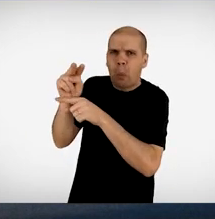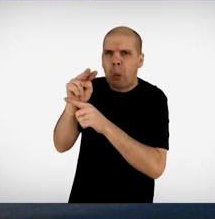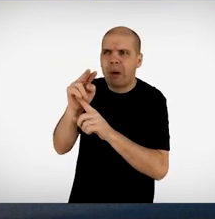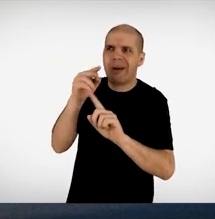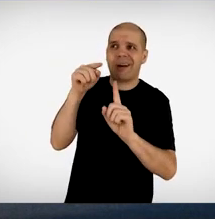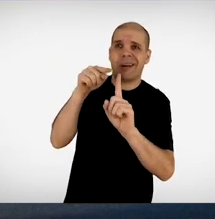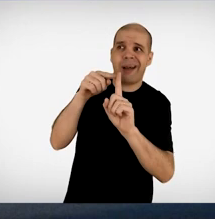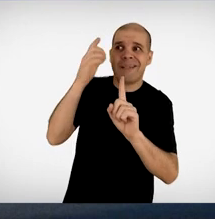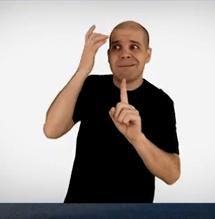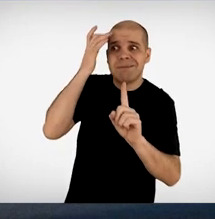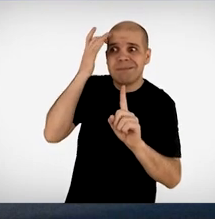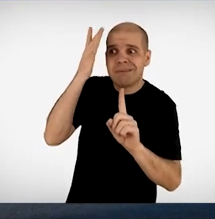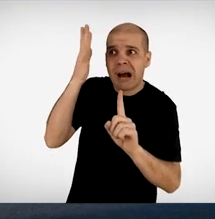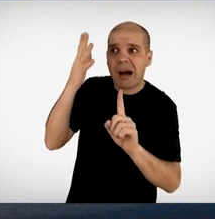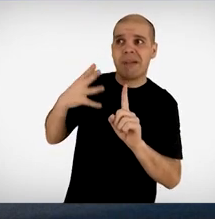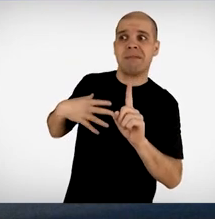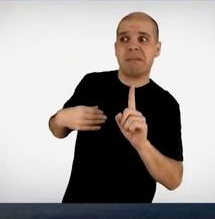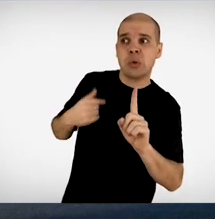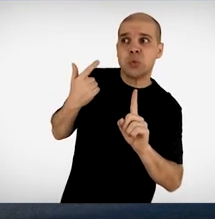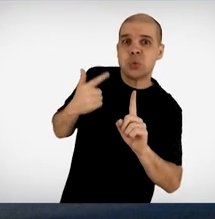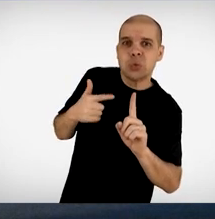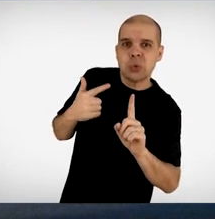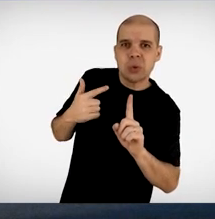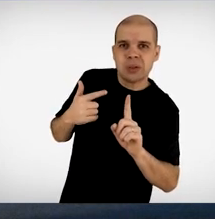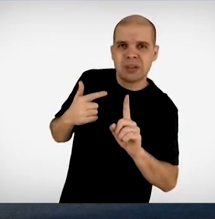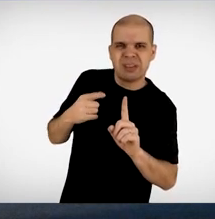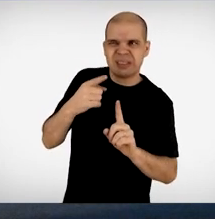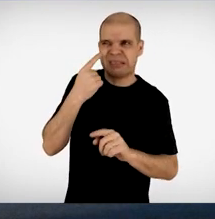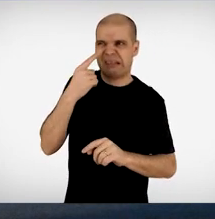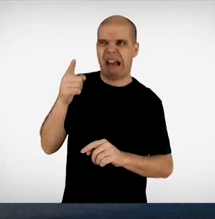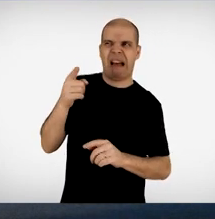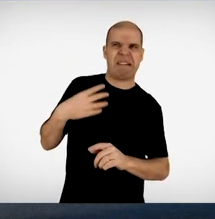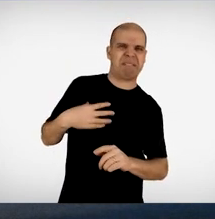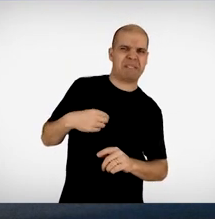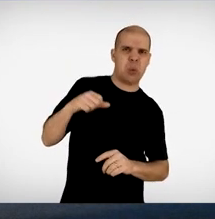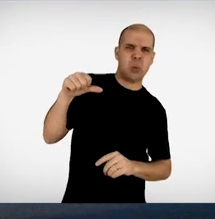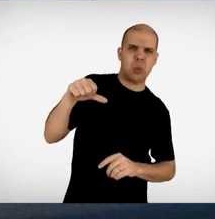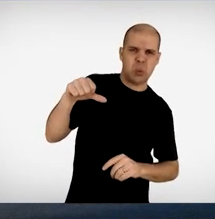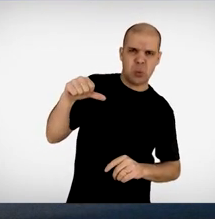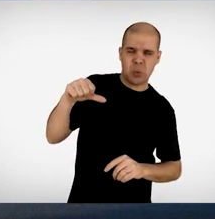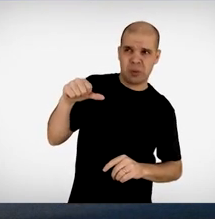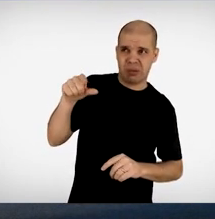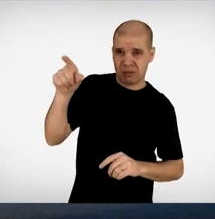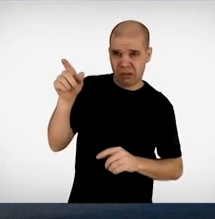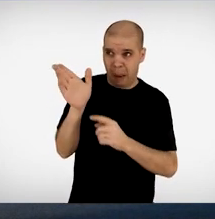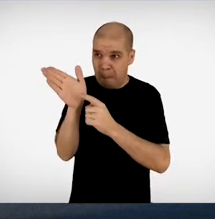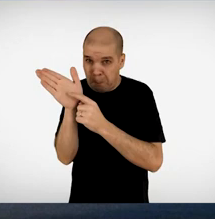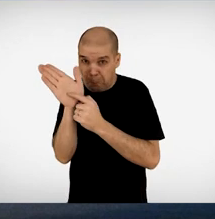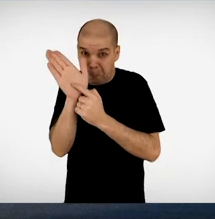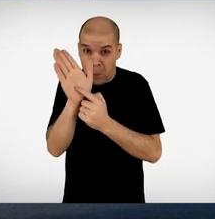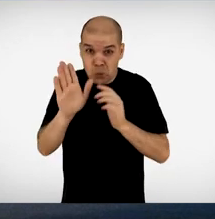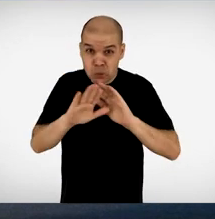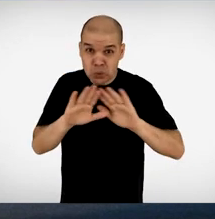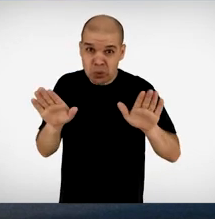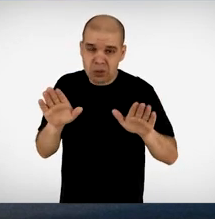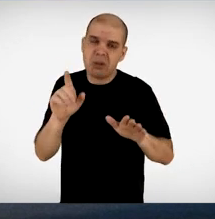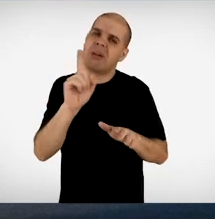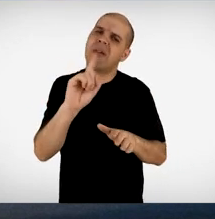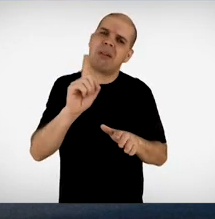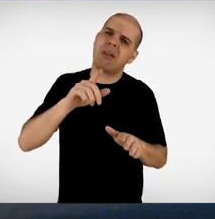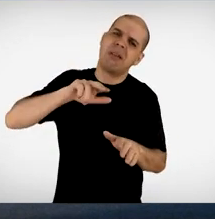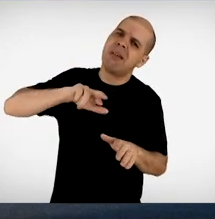e colocar a criança para dormir. Também tem outras cenas que tornam essa situação muito mais complexa e